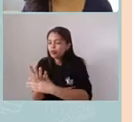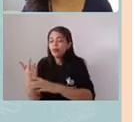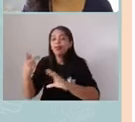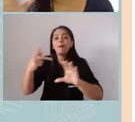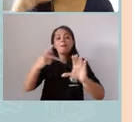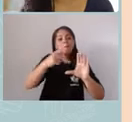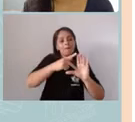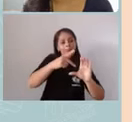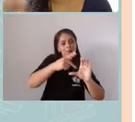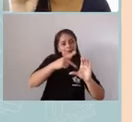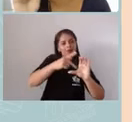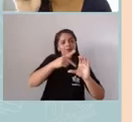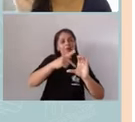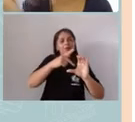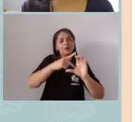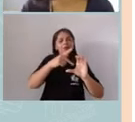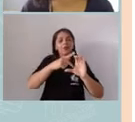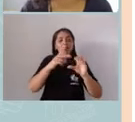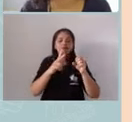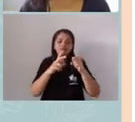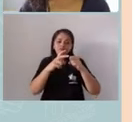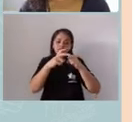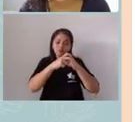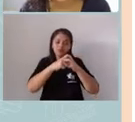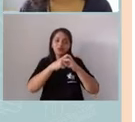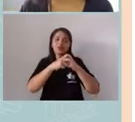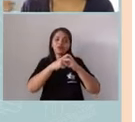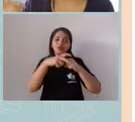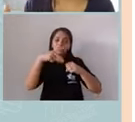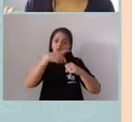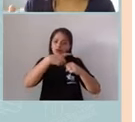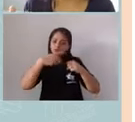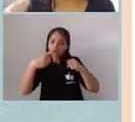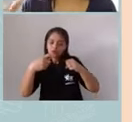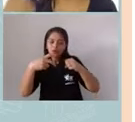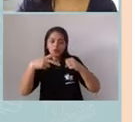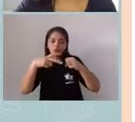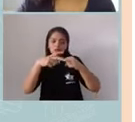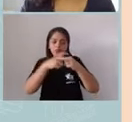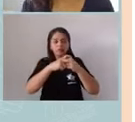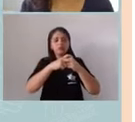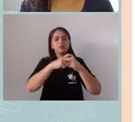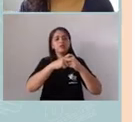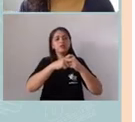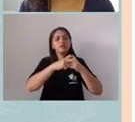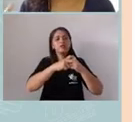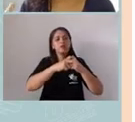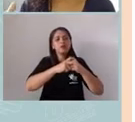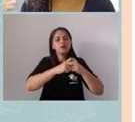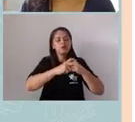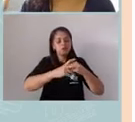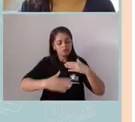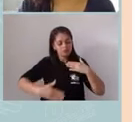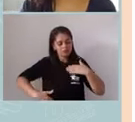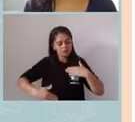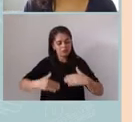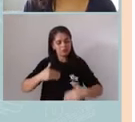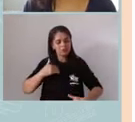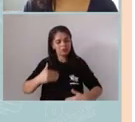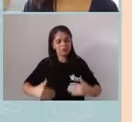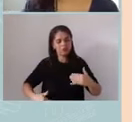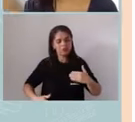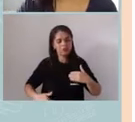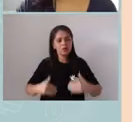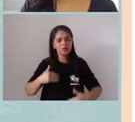do vírus, né? De onde veio esse fragmento de material genético. E aí, no que o nosso corpo conseguir produzir